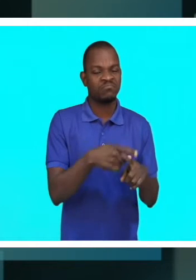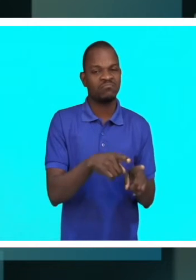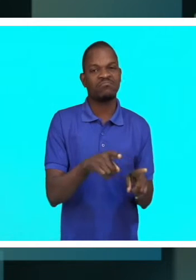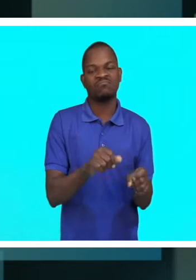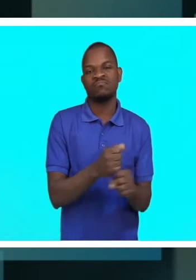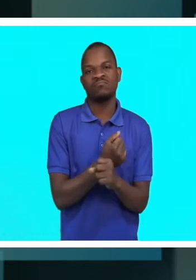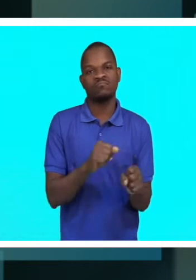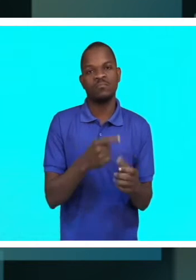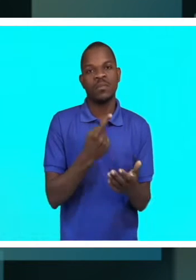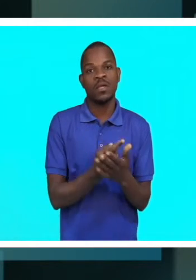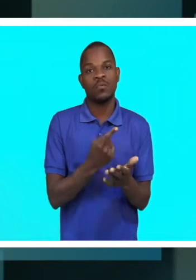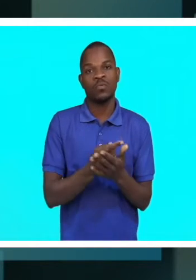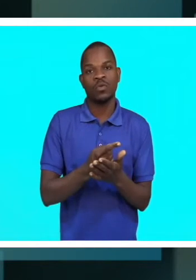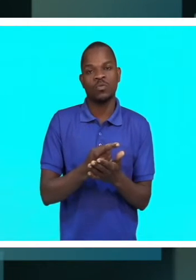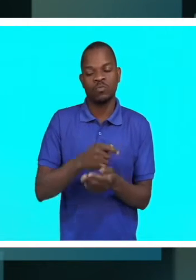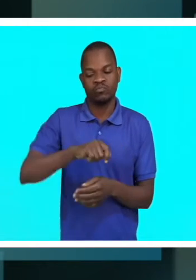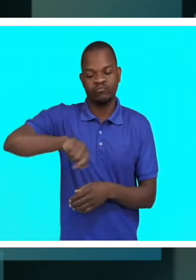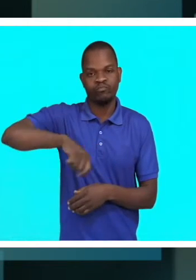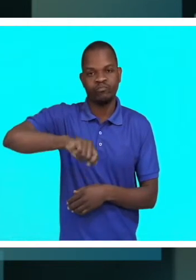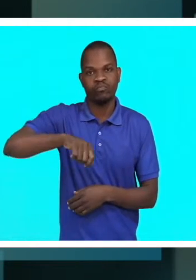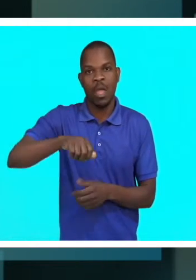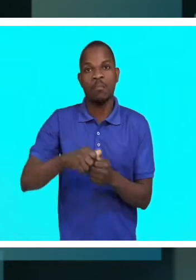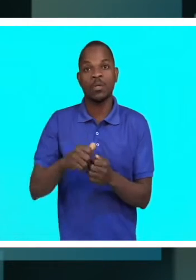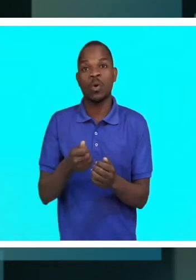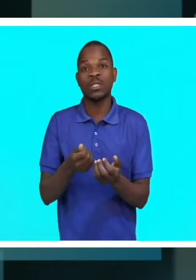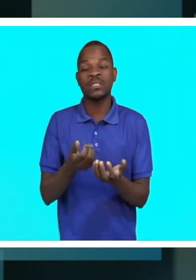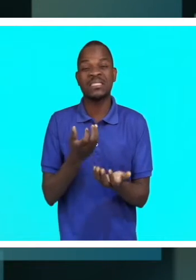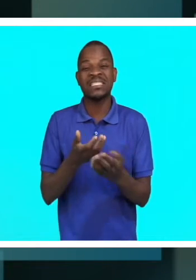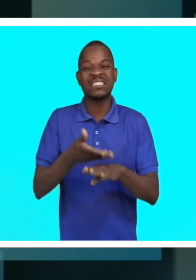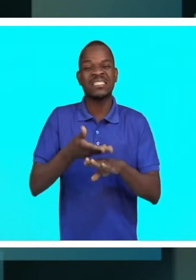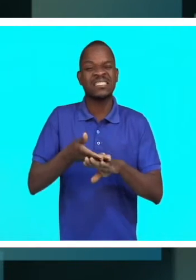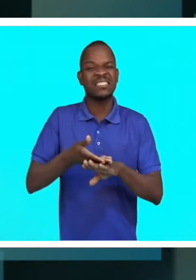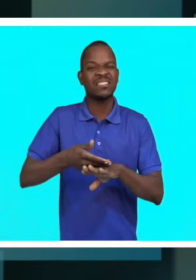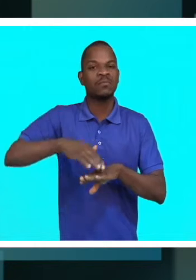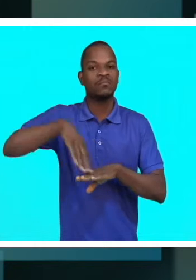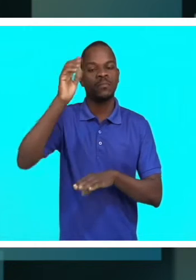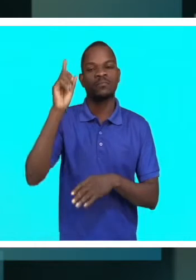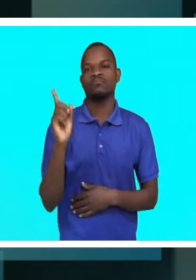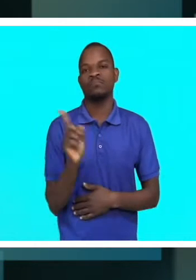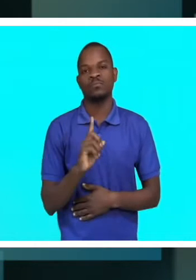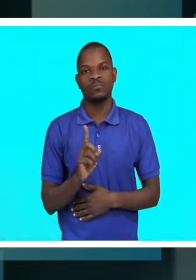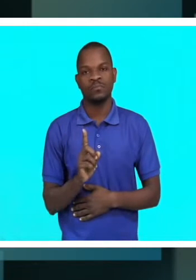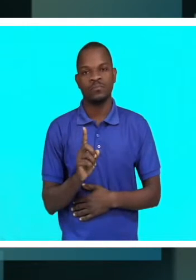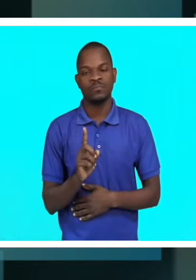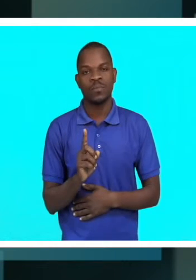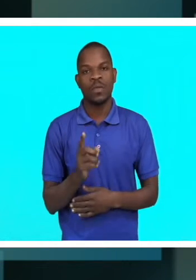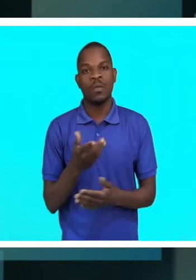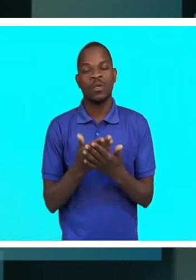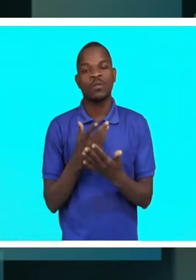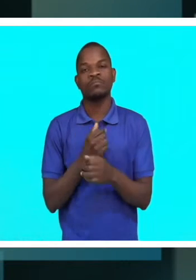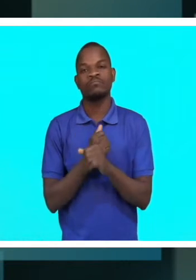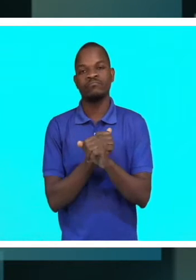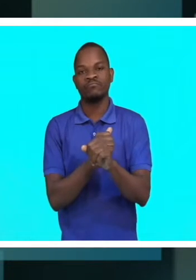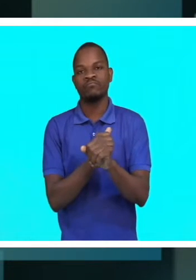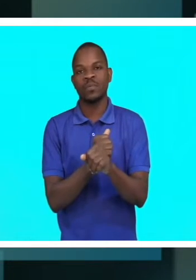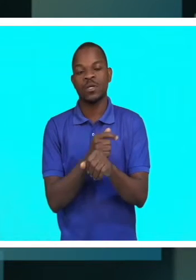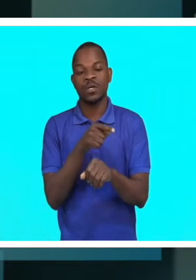frituras. Ele pode ser refogado, mas não ser exposto a um aquecimento brusco